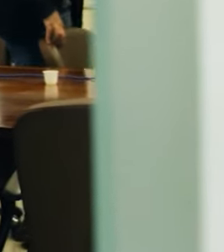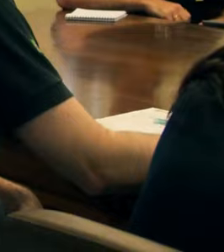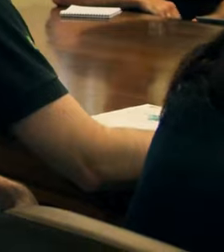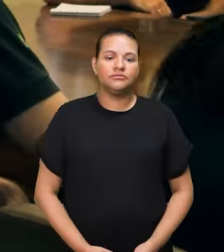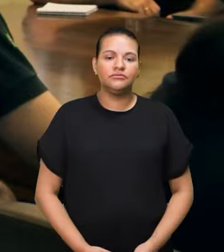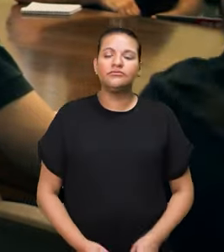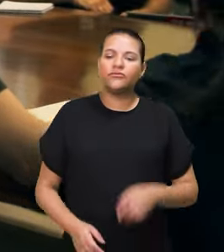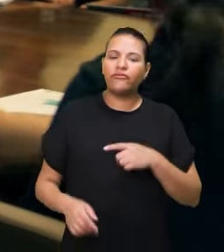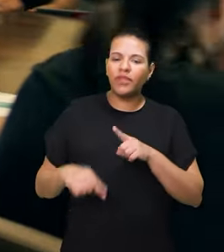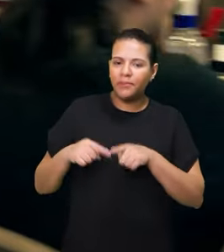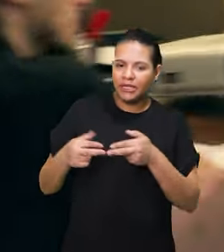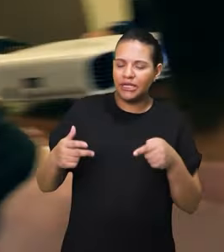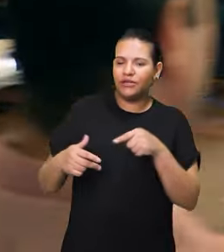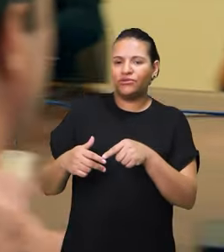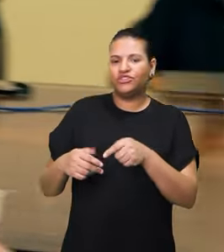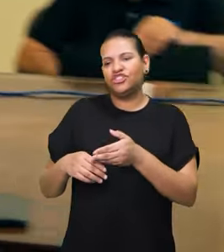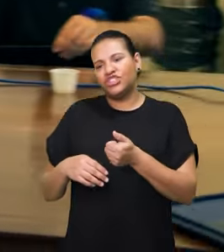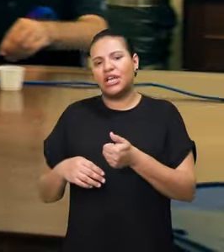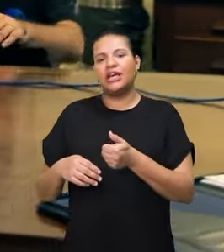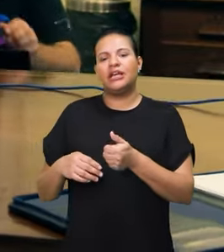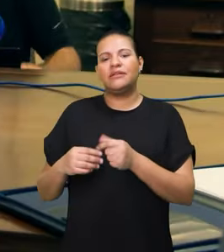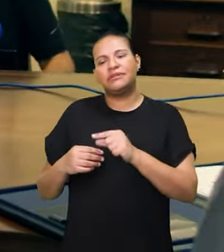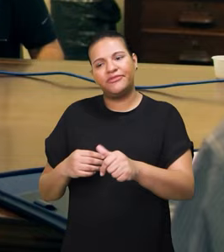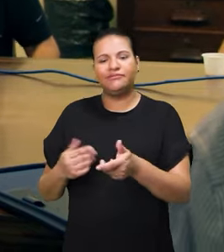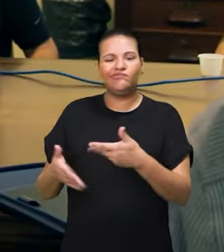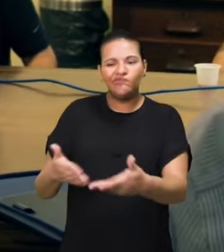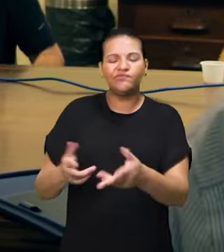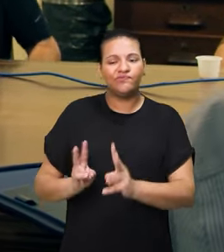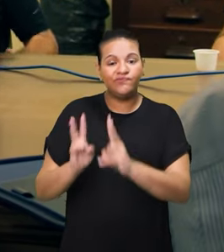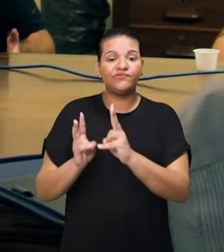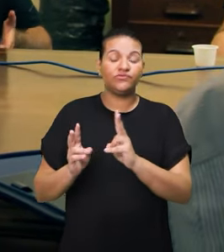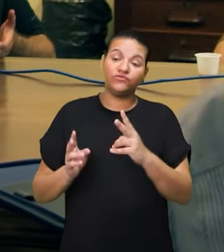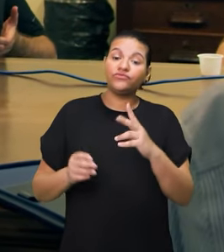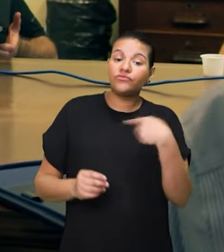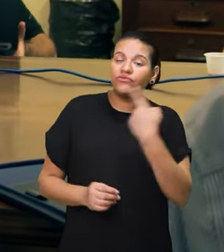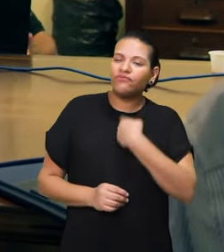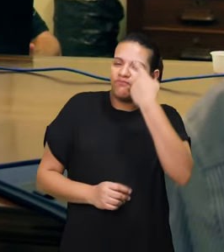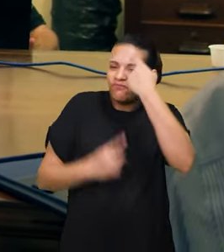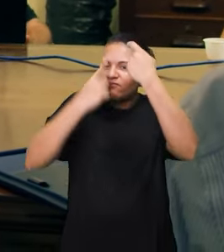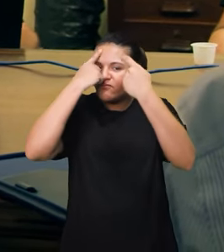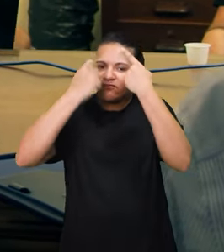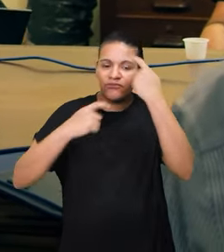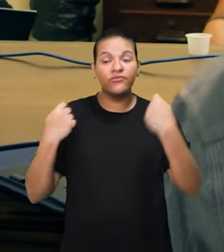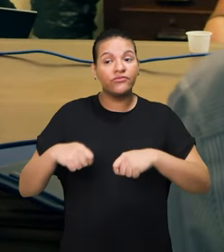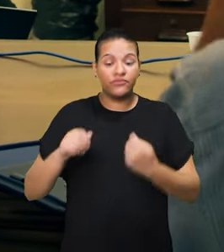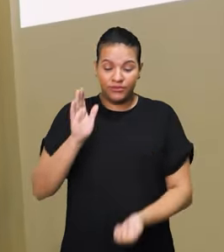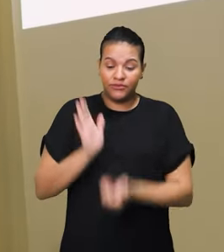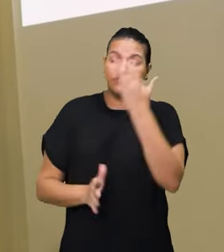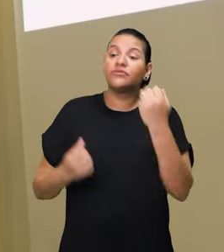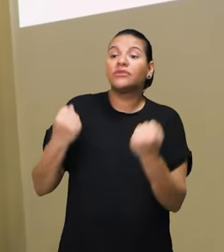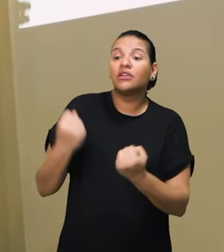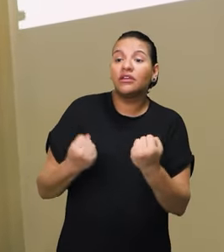mesa daí tem que talvez tirar material daqui passar pra frente e assim vai né É mais ou menos o que a gente tem ideia a gente tem